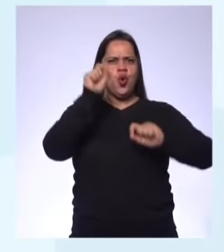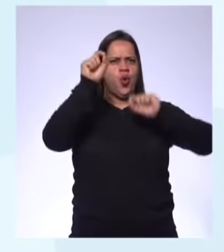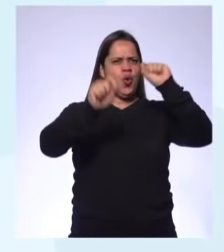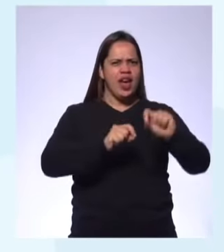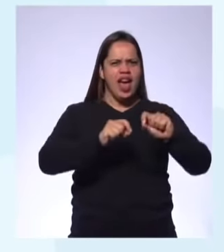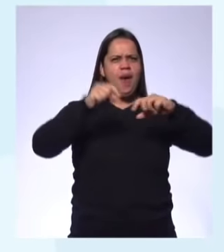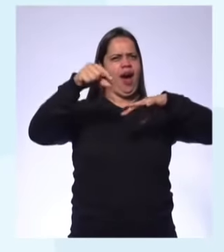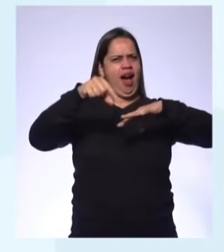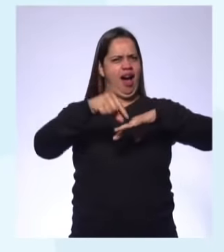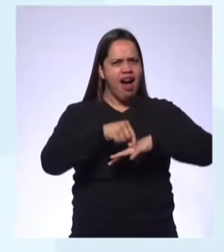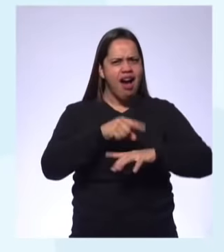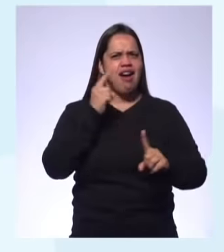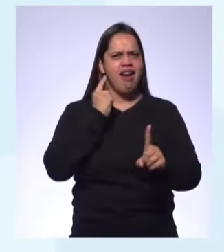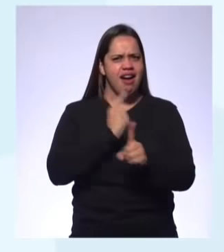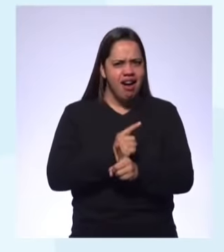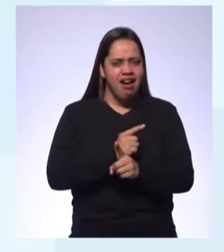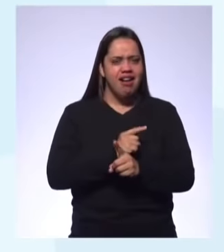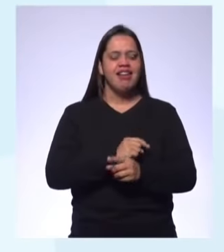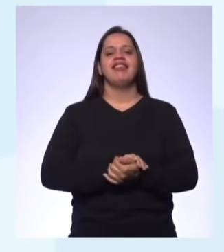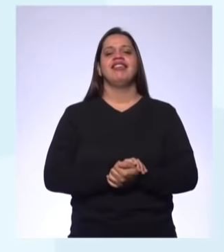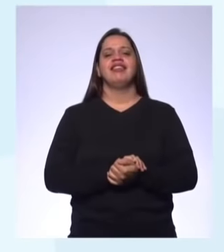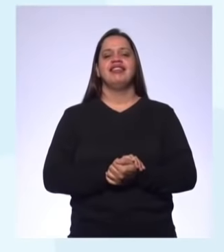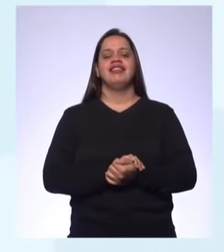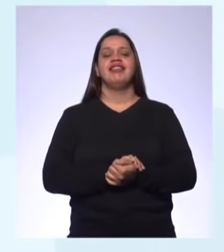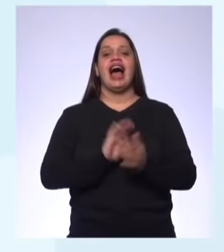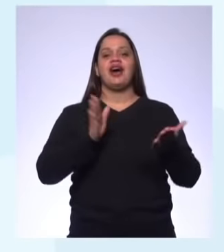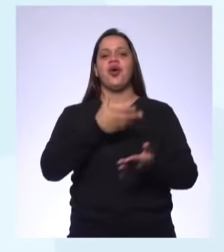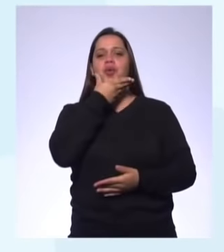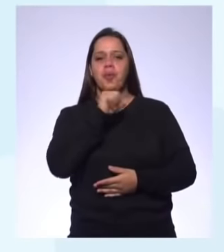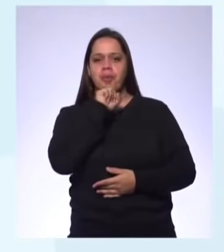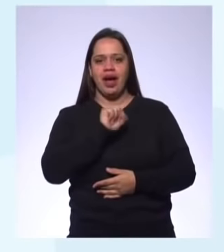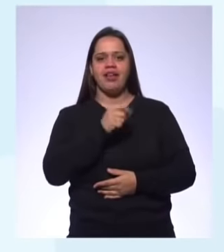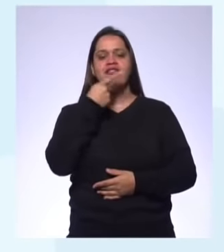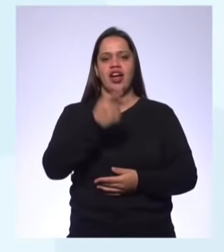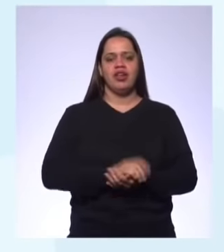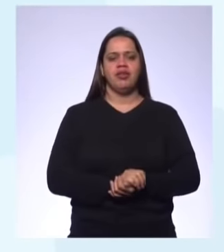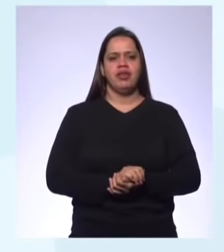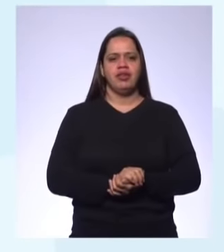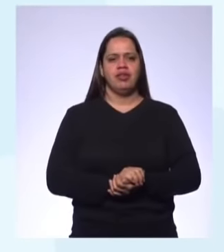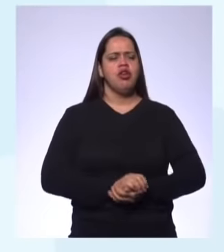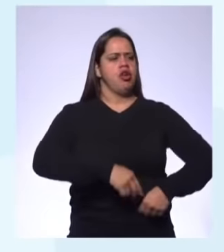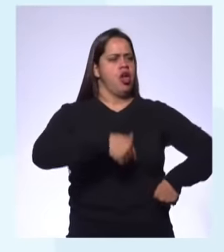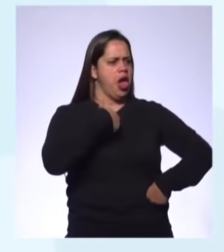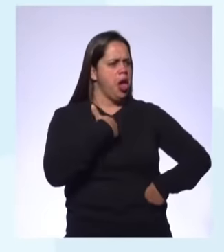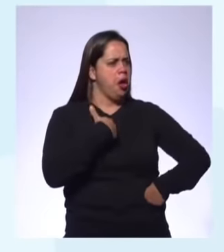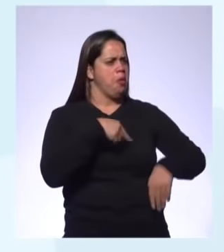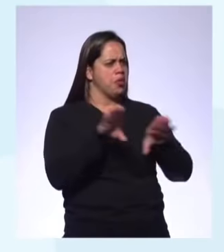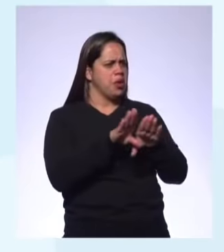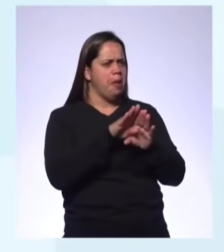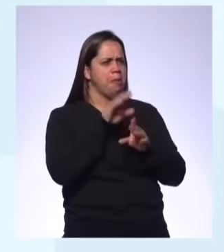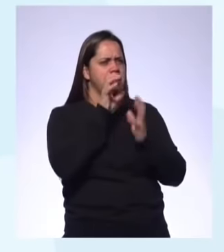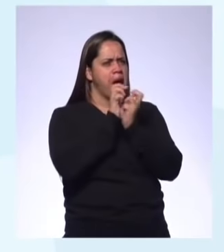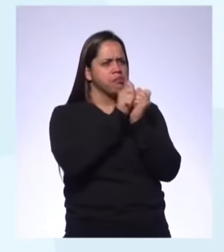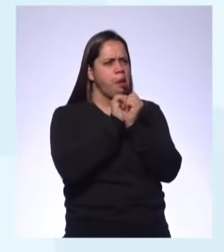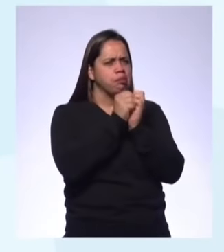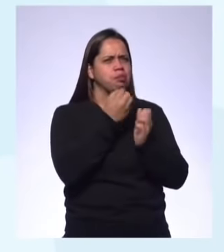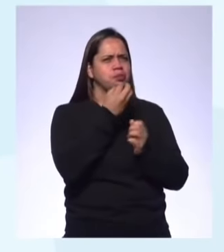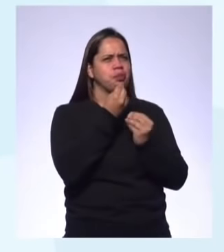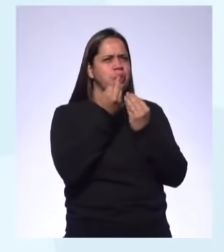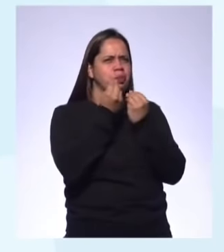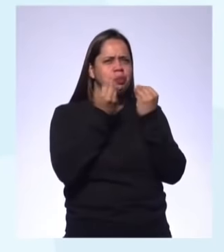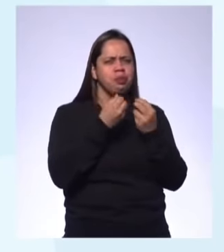anel! Eu também. Ai, tem outra, vai. Deixa eu fazer o pai. Eu também mastiguei alguma coisa.